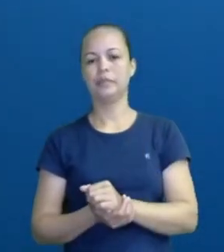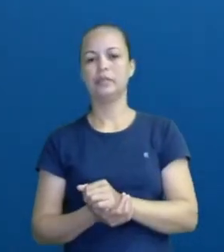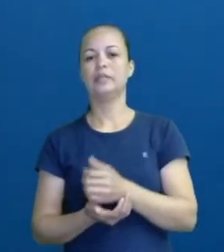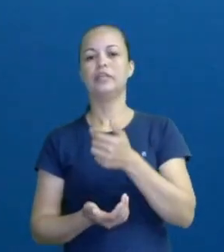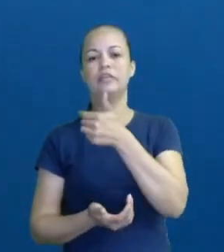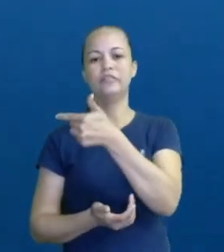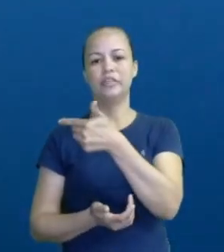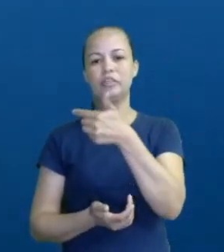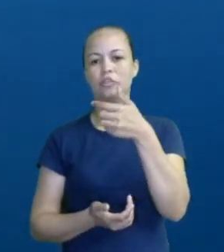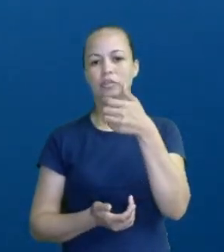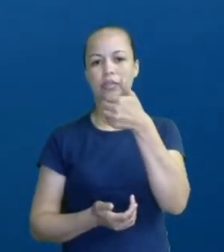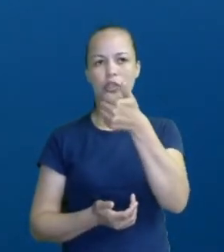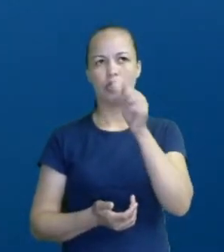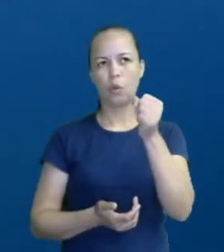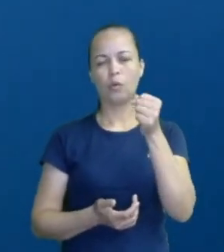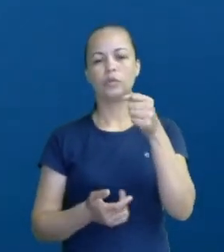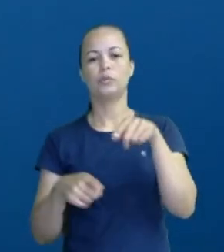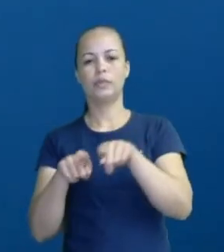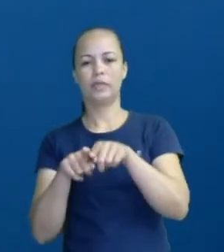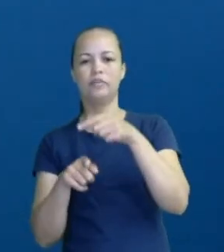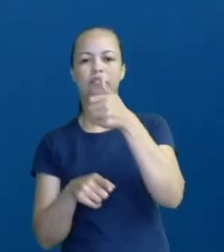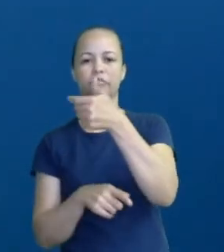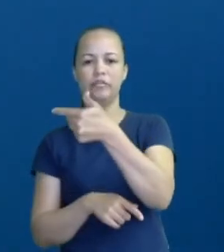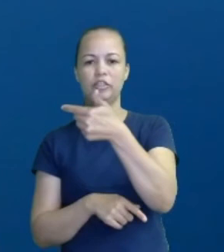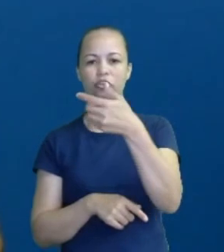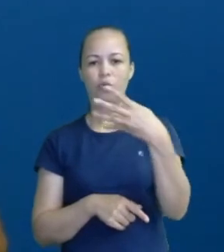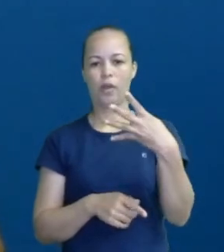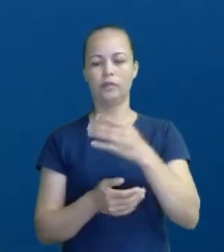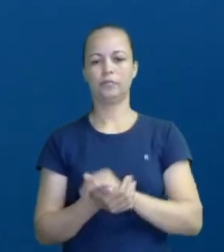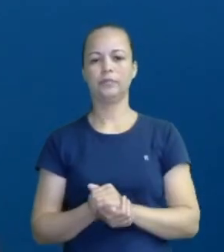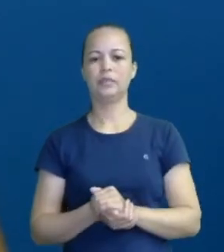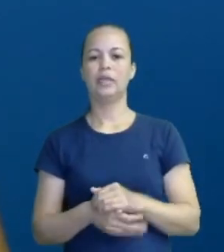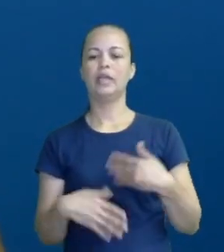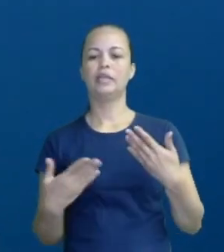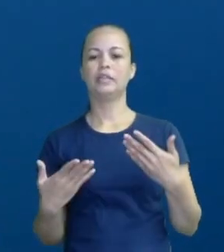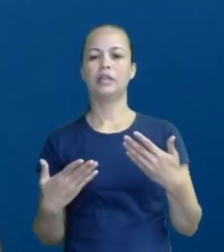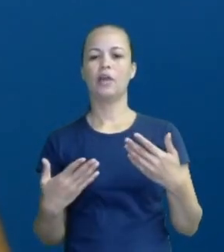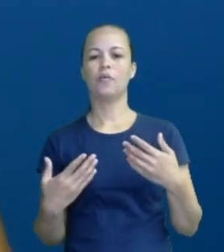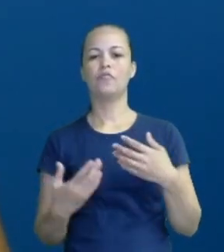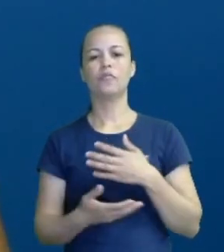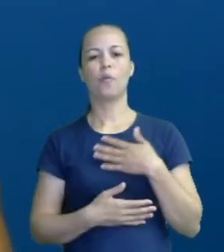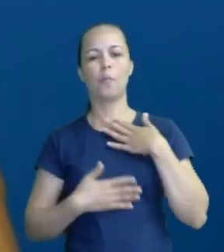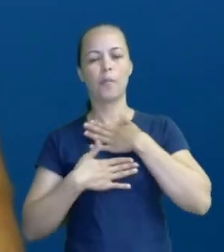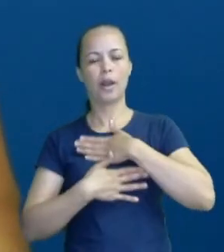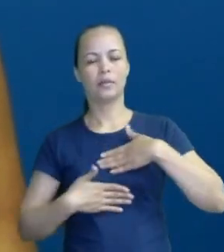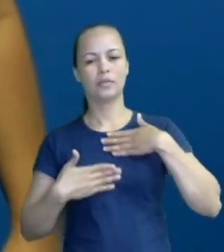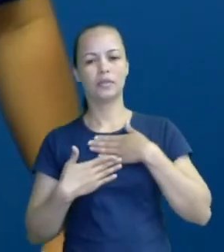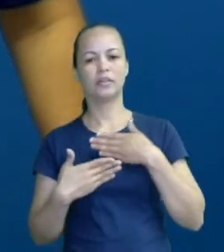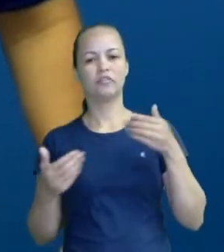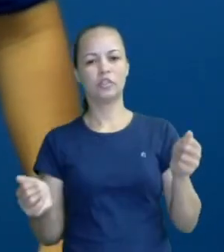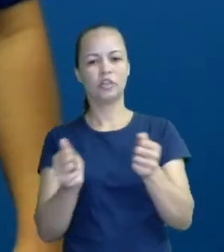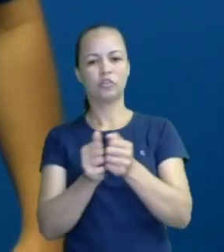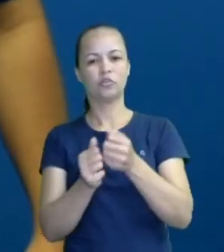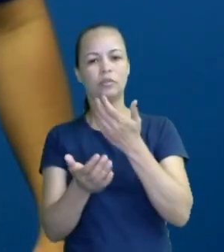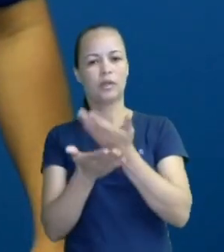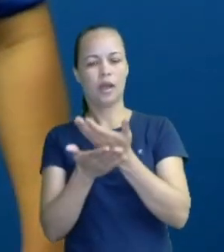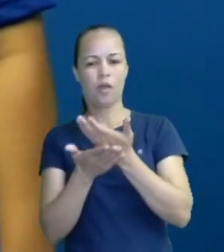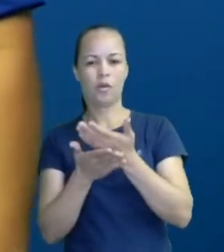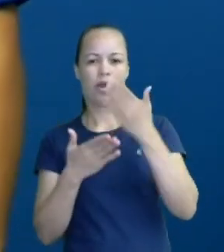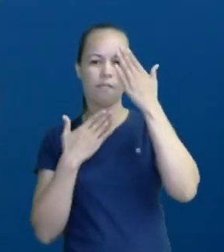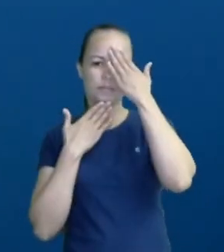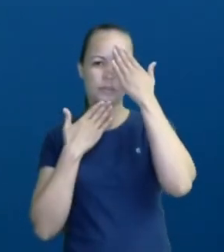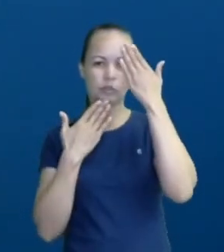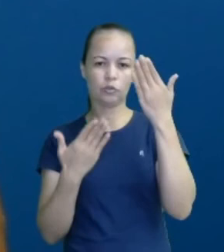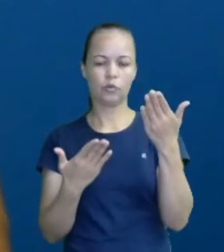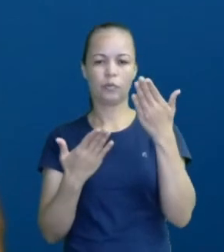gente? Então, um prazer ter vocês aqui, ó, na minha aula, tá certo? Muito